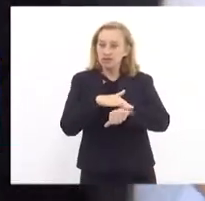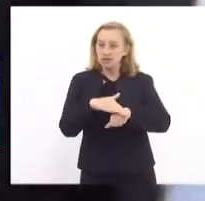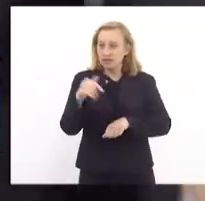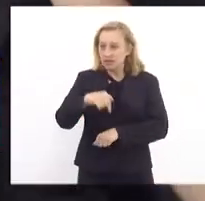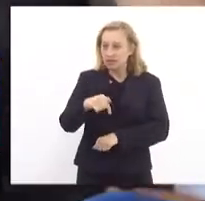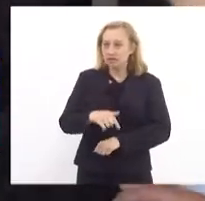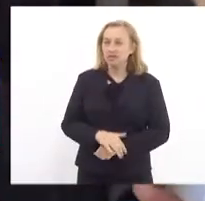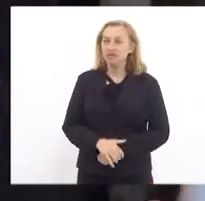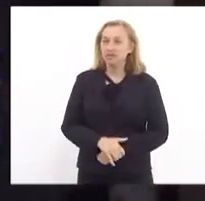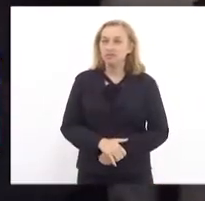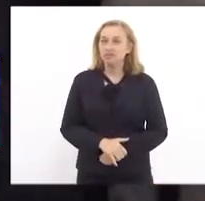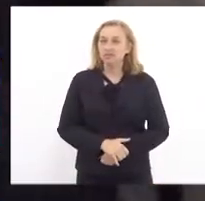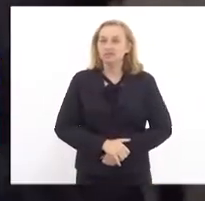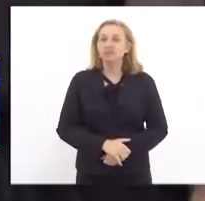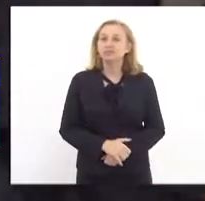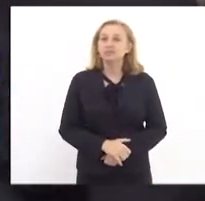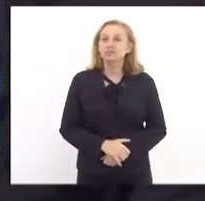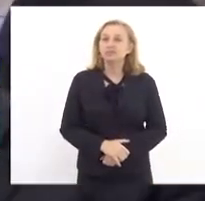aqui.